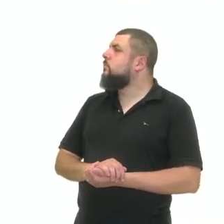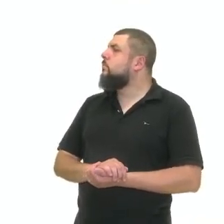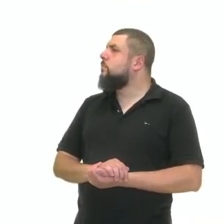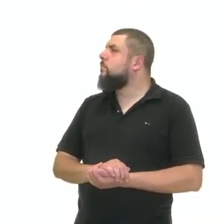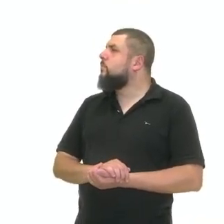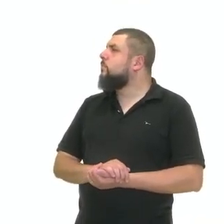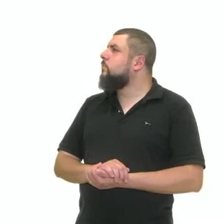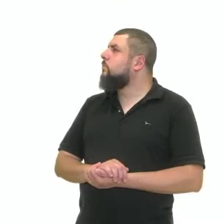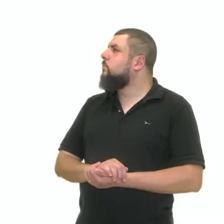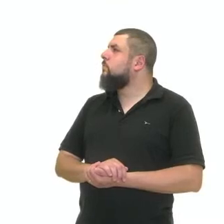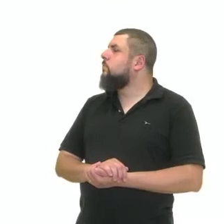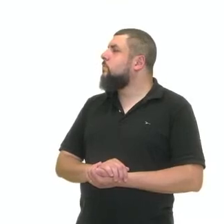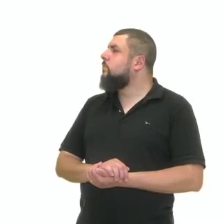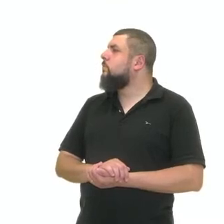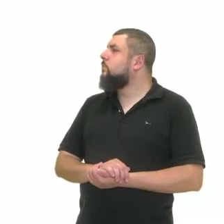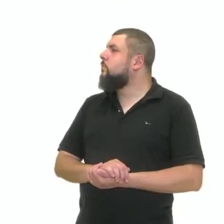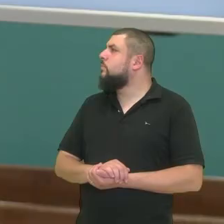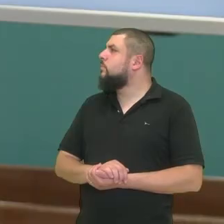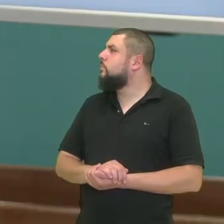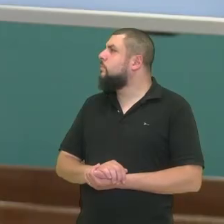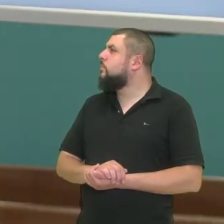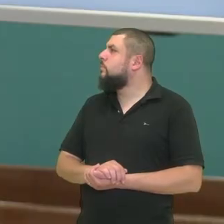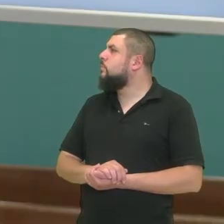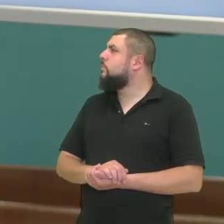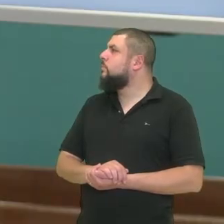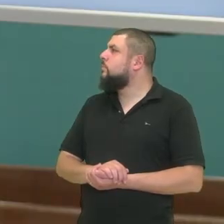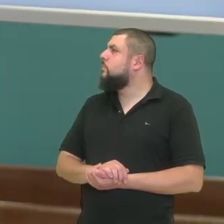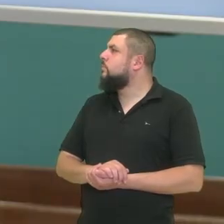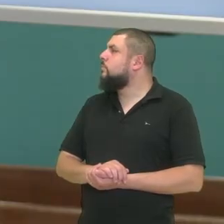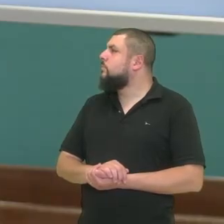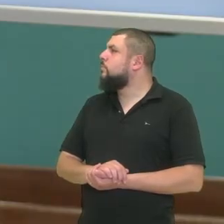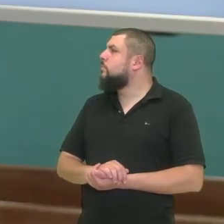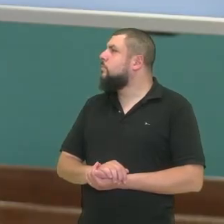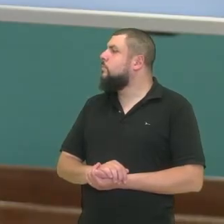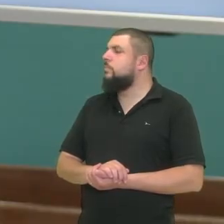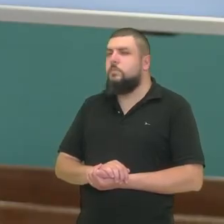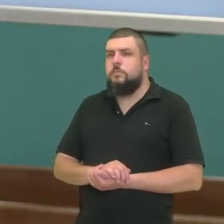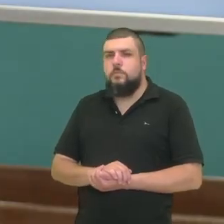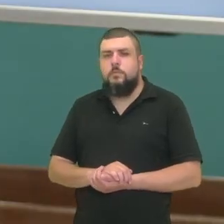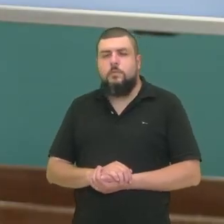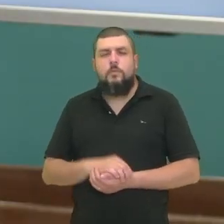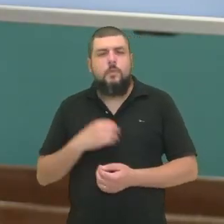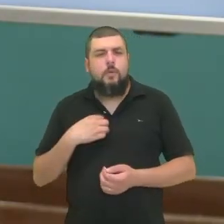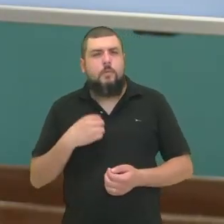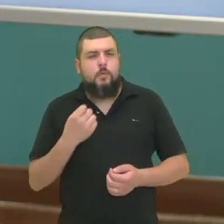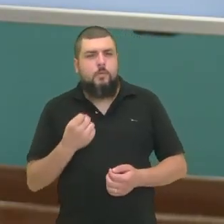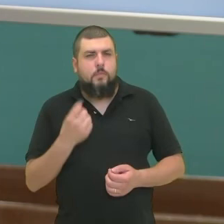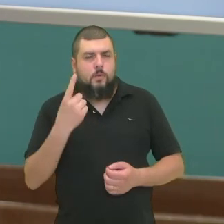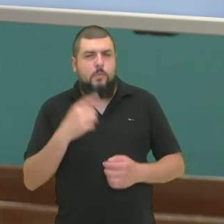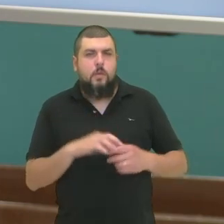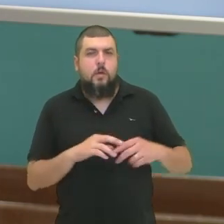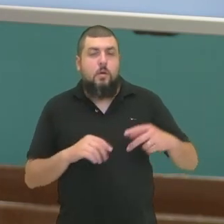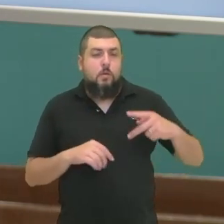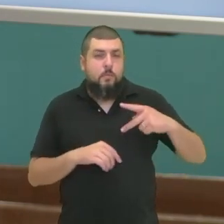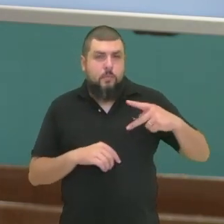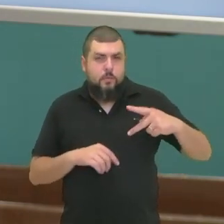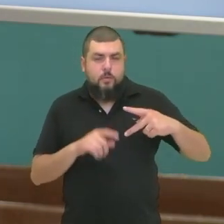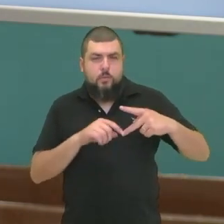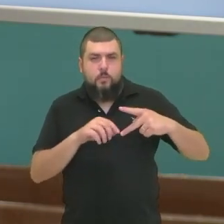Paquistão Oriental se denominaria Bangladesh. Isso é curioso, né? O Paquistão estava dividido em duas